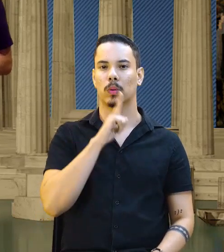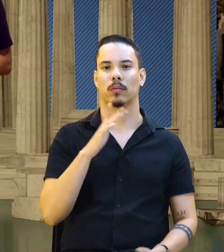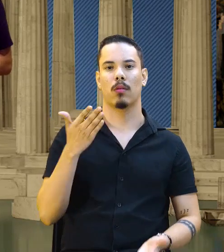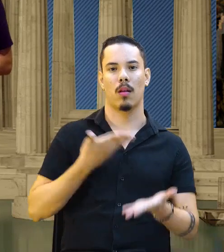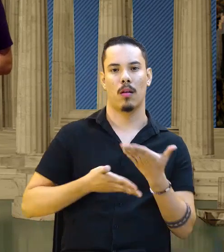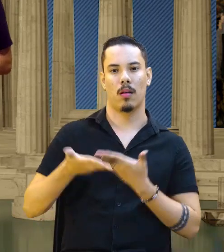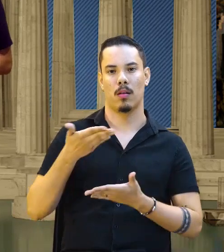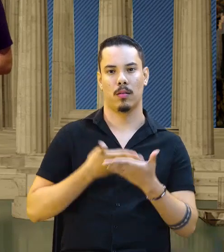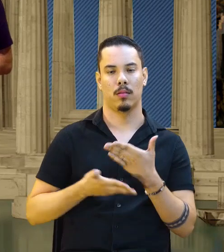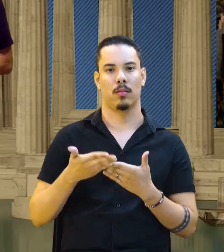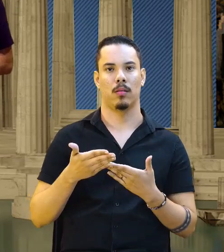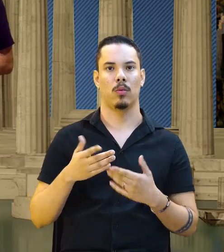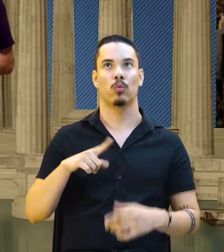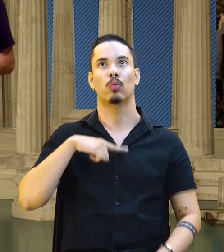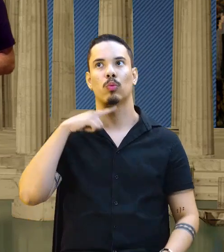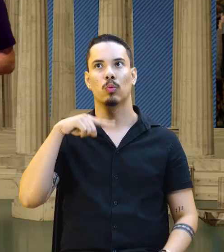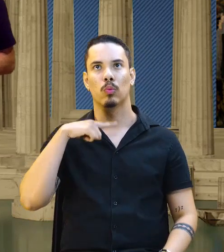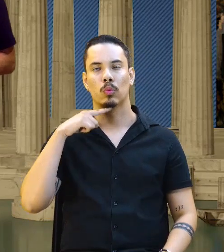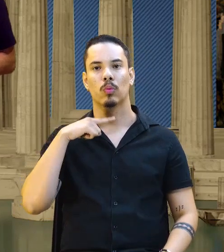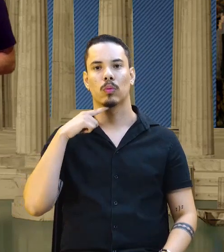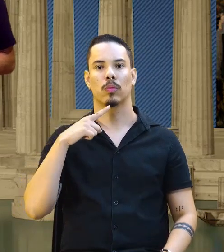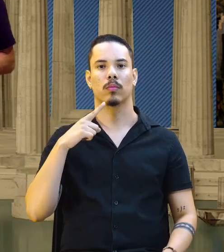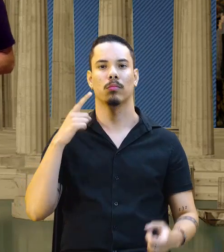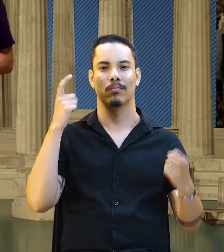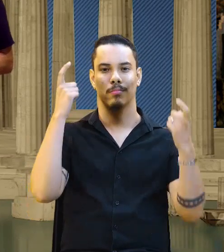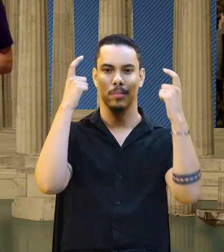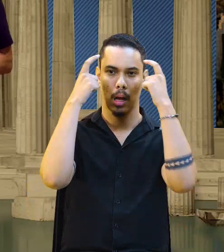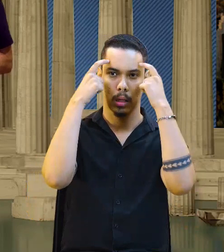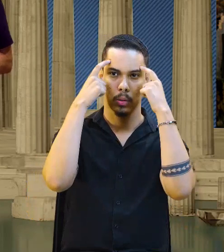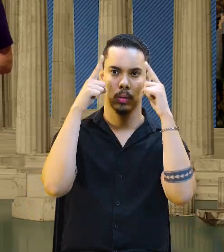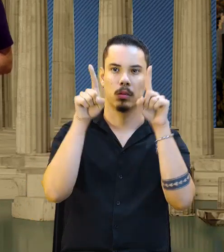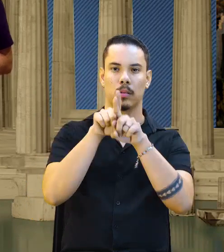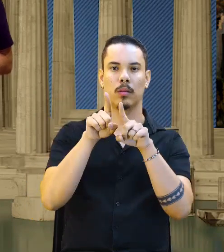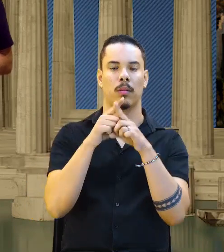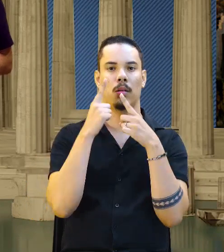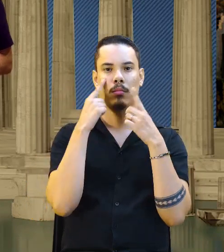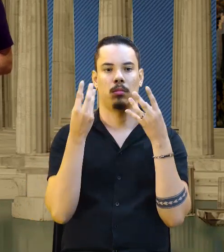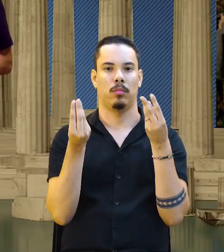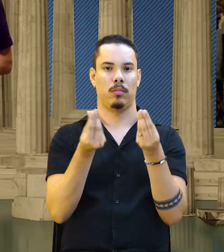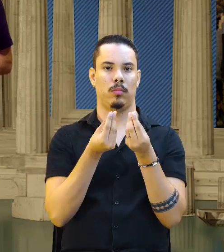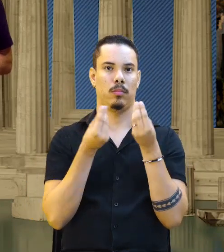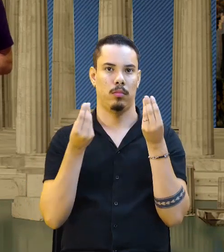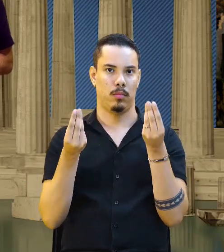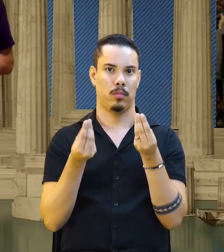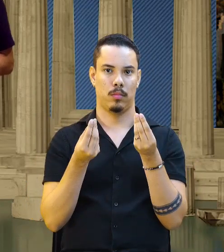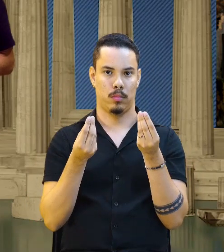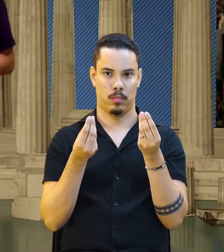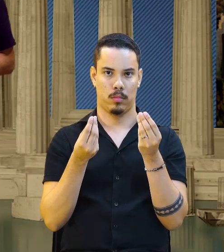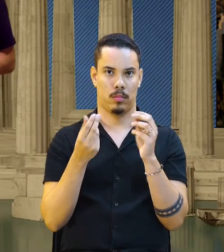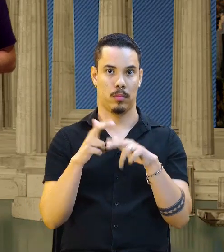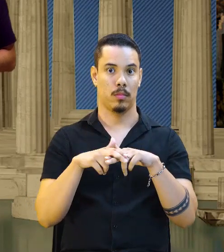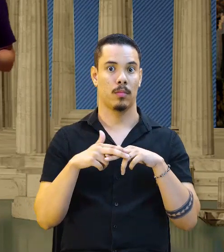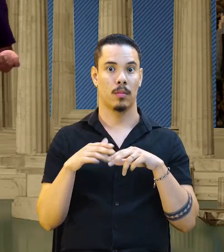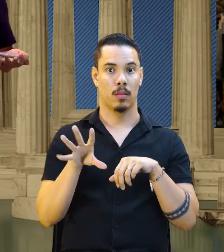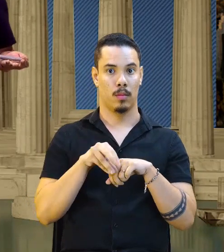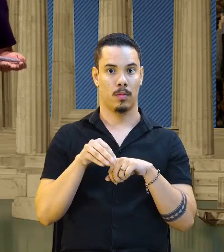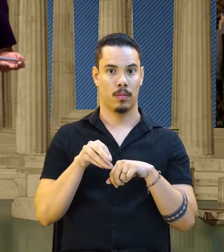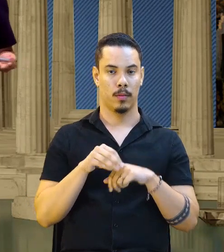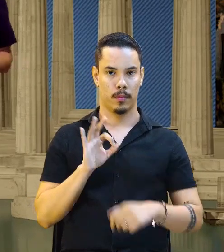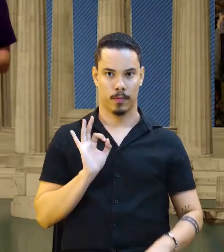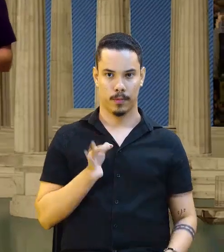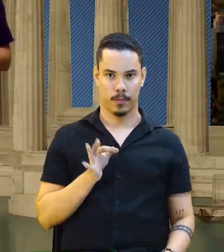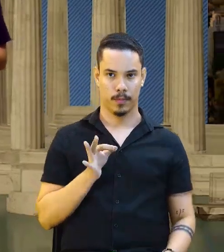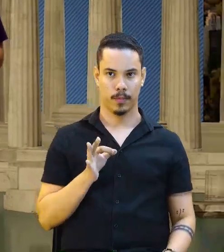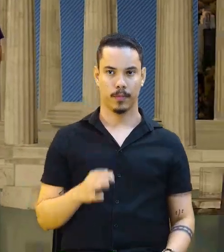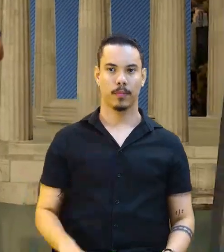entre a sua dúvida, o seu raciocínio, sua razão, a sensibilidade em si e o conhecimento. Pessoal,